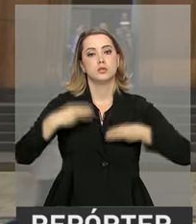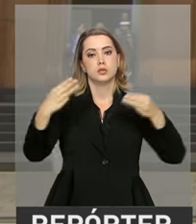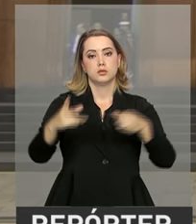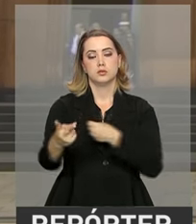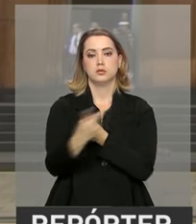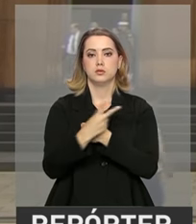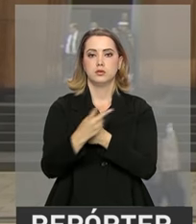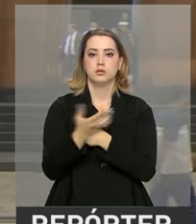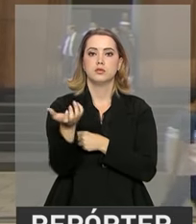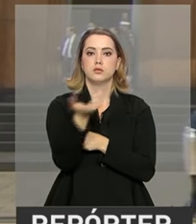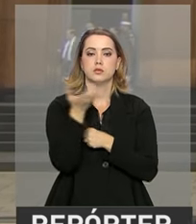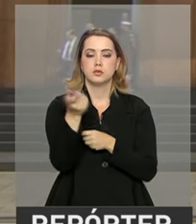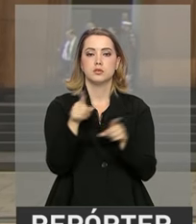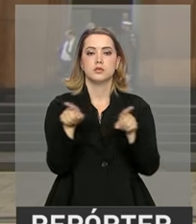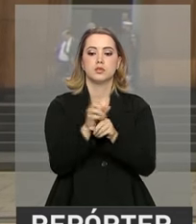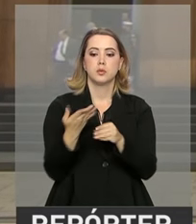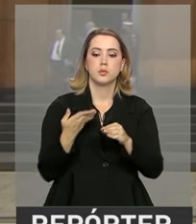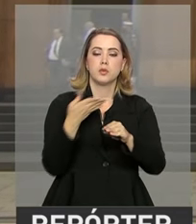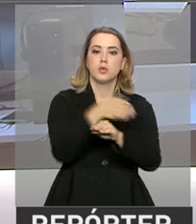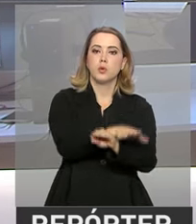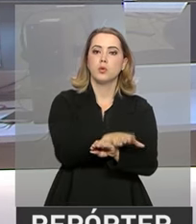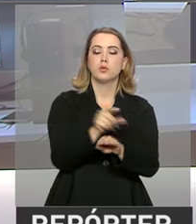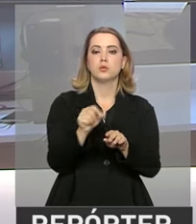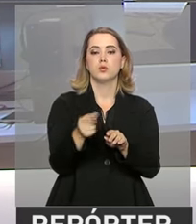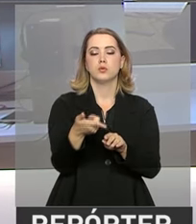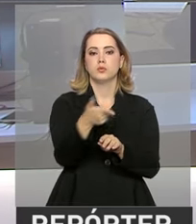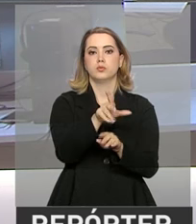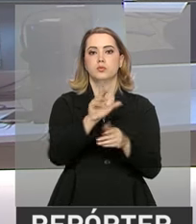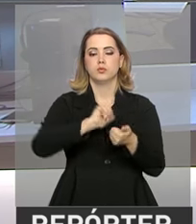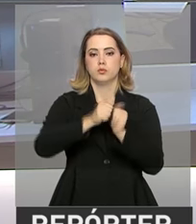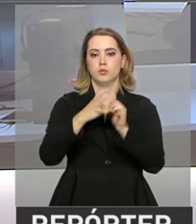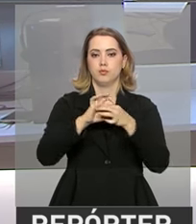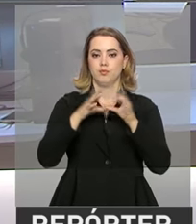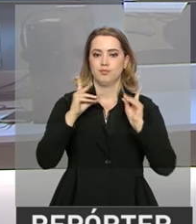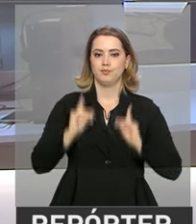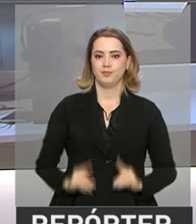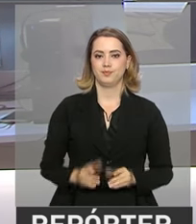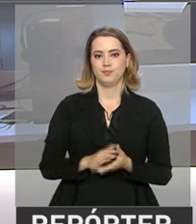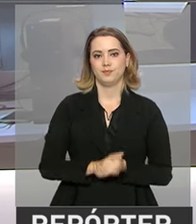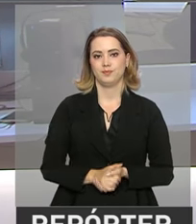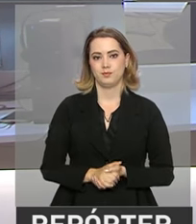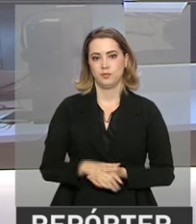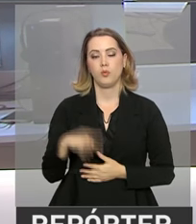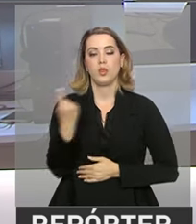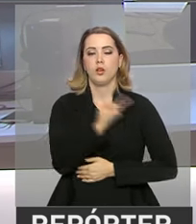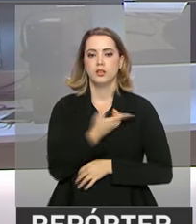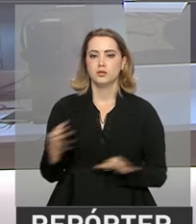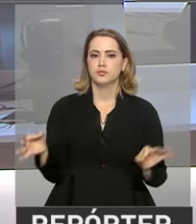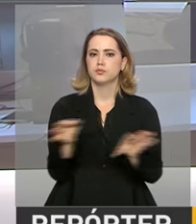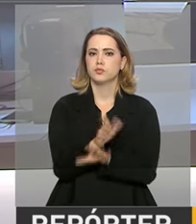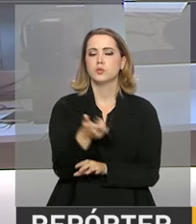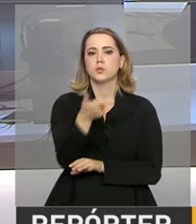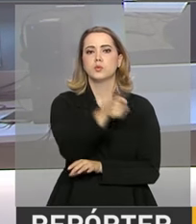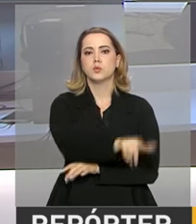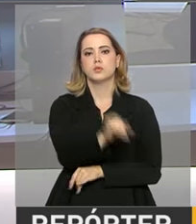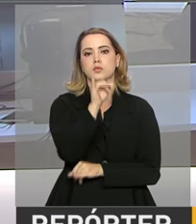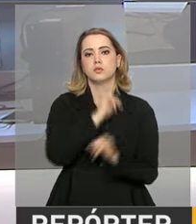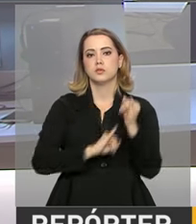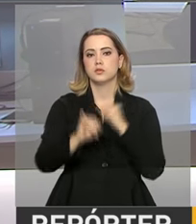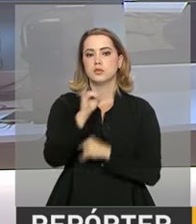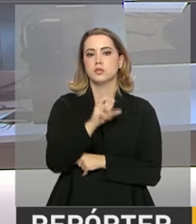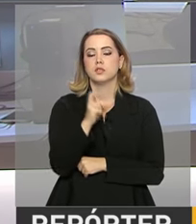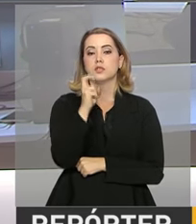incluir os para-atletas no projeto. Esta edição do Repórter NBR termina aqui. Voltamos a qualquer momento com